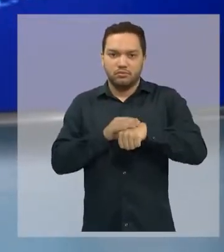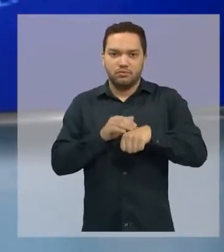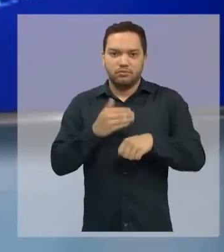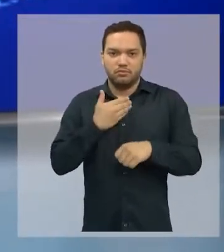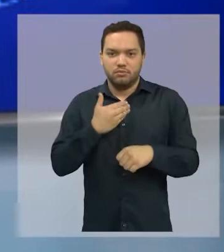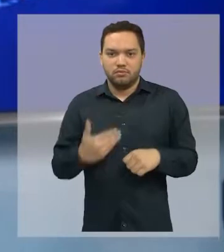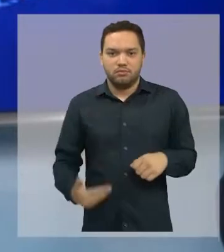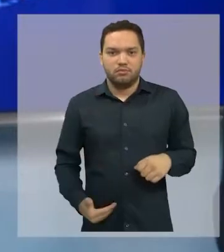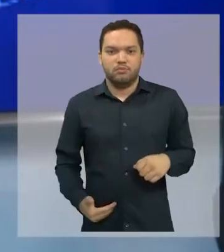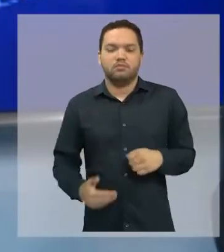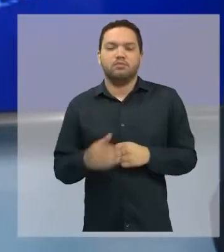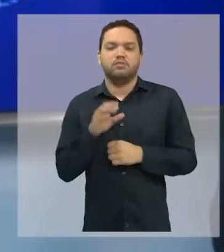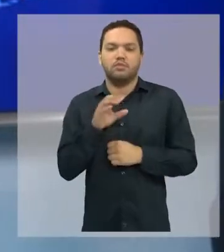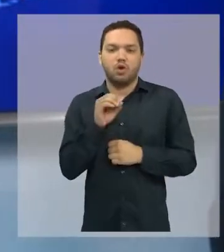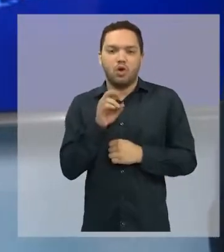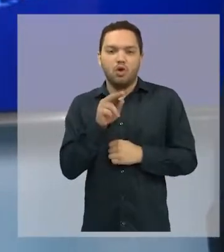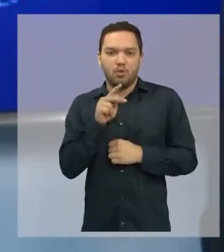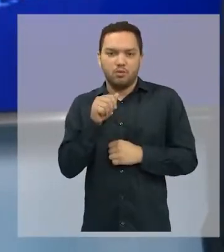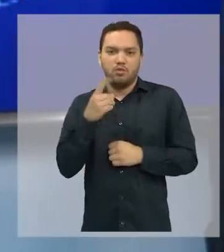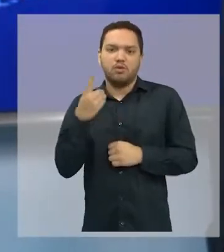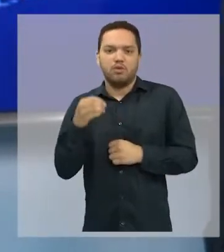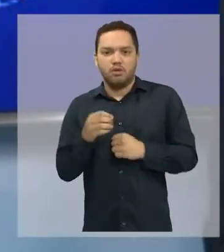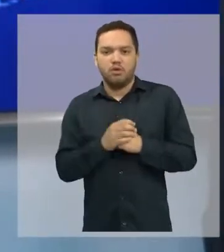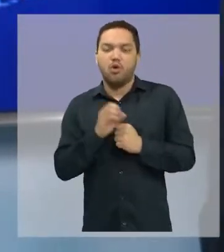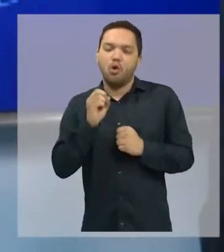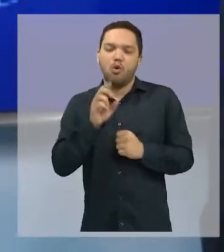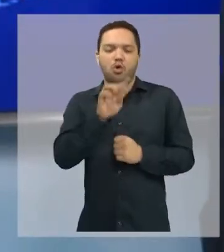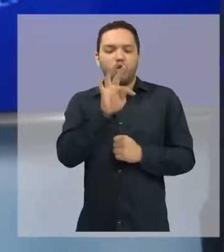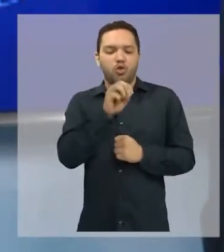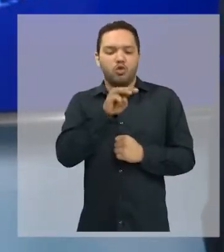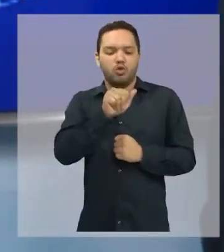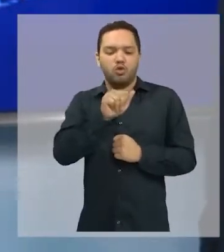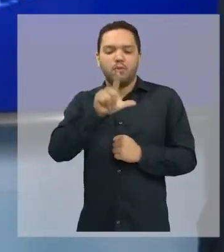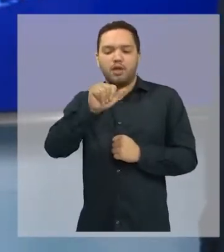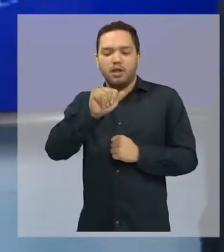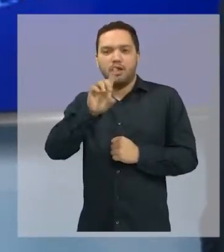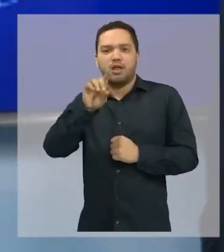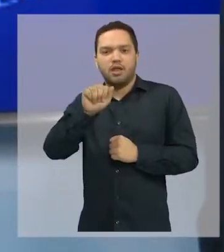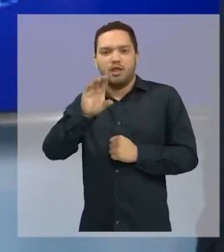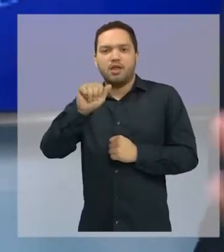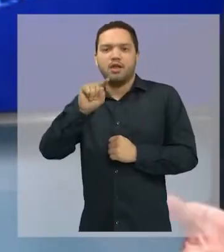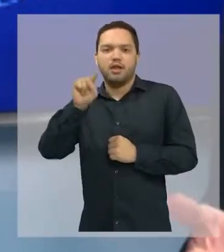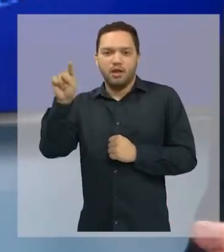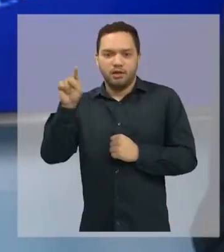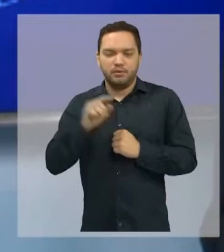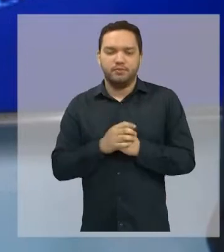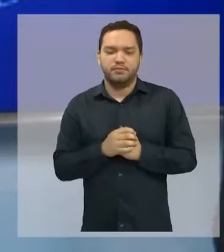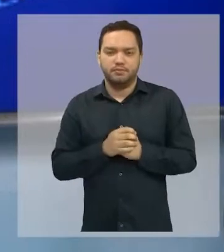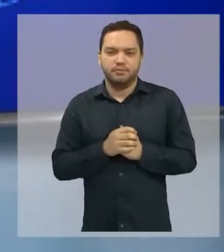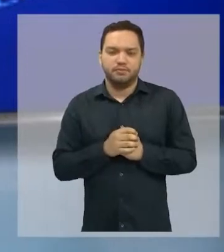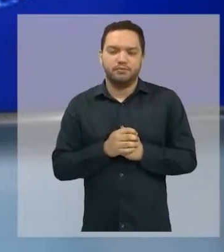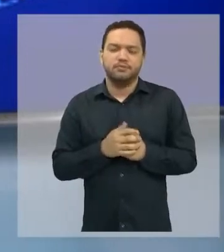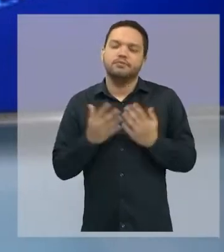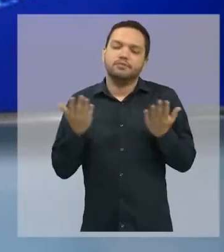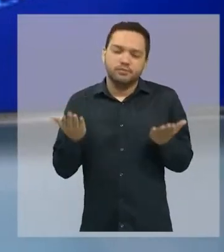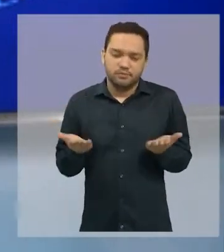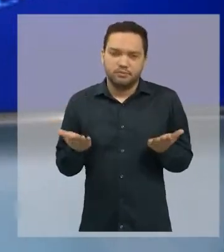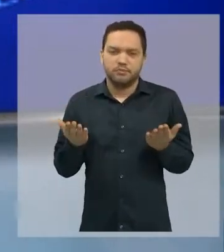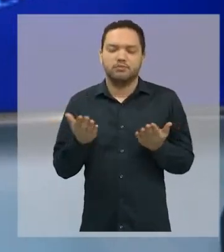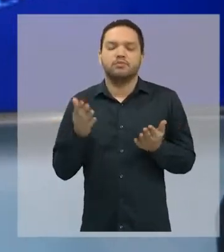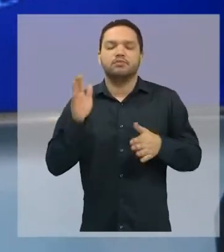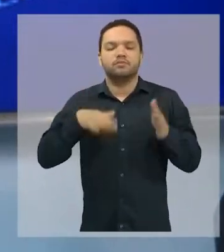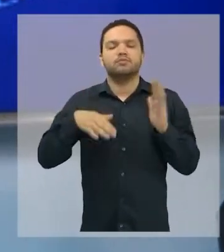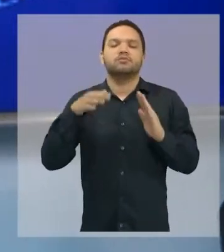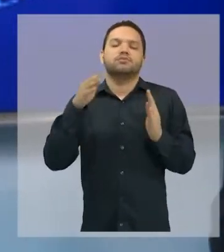de governo de cooptação ou toma lá, dá cá. Não por acaso,